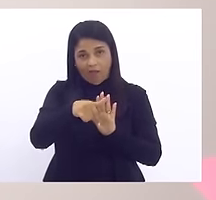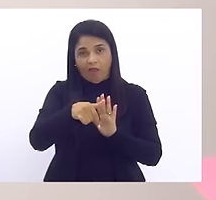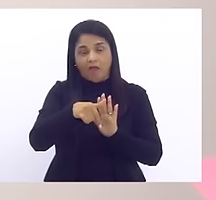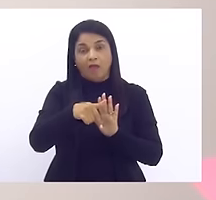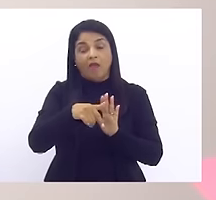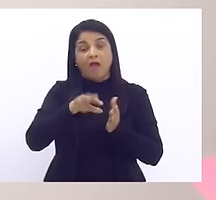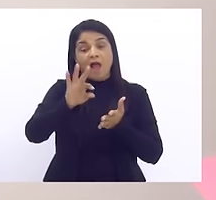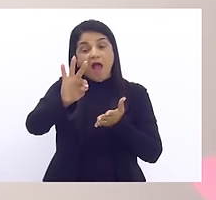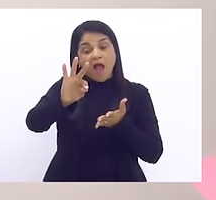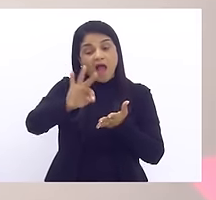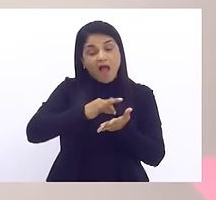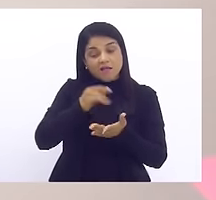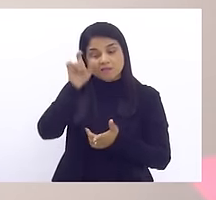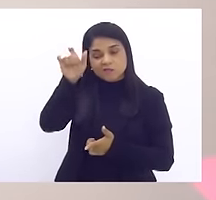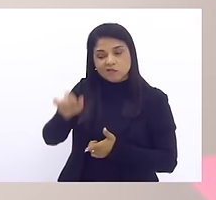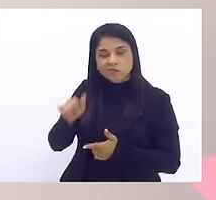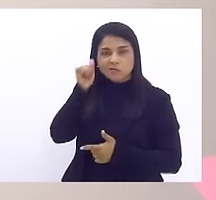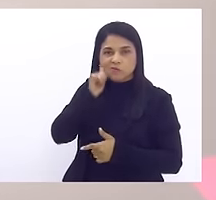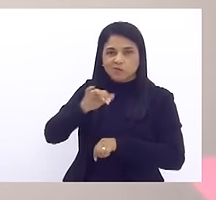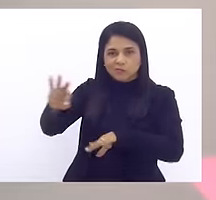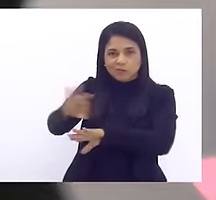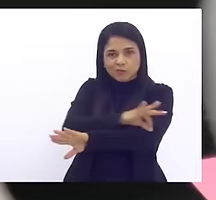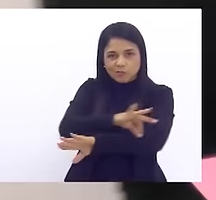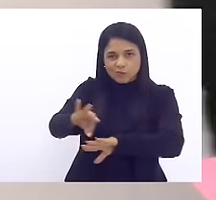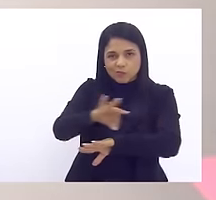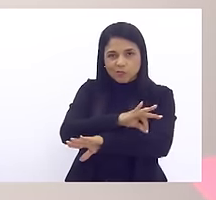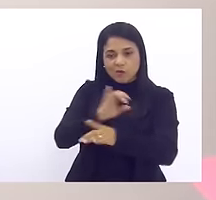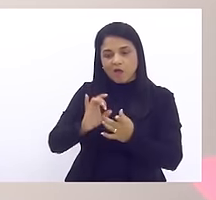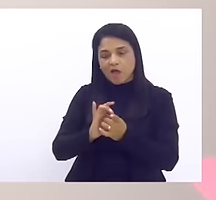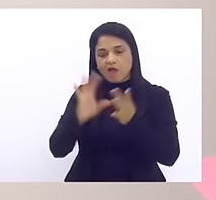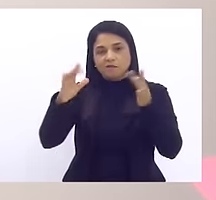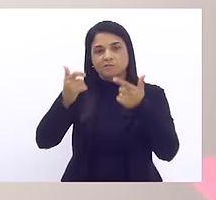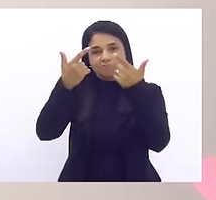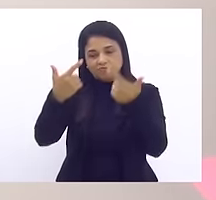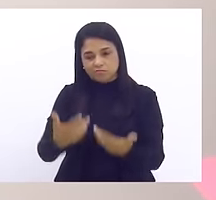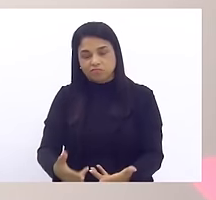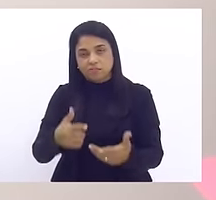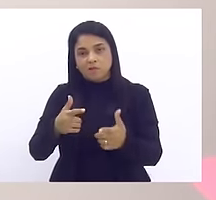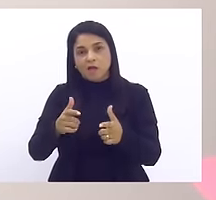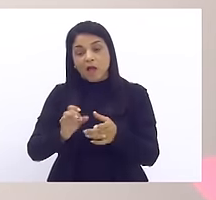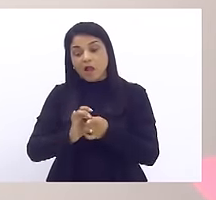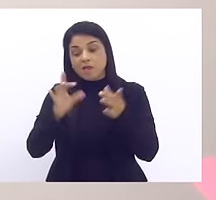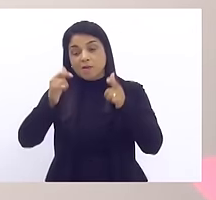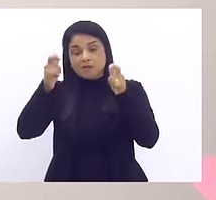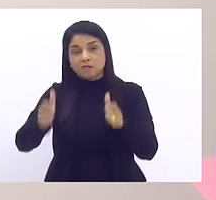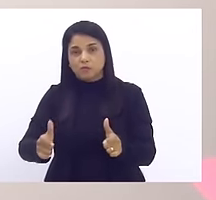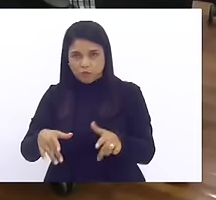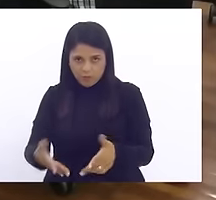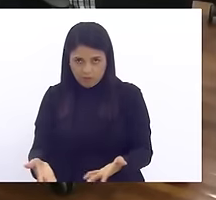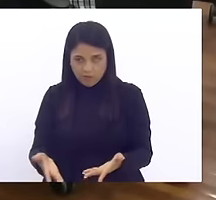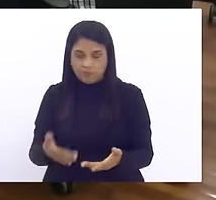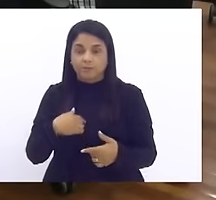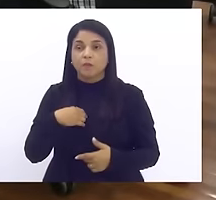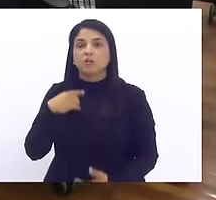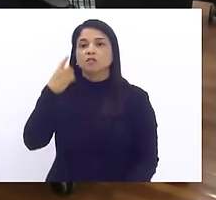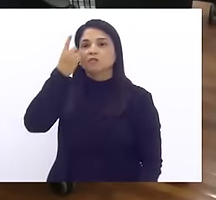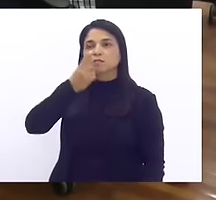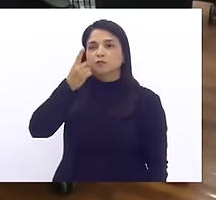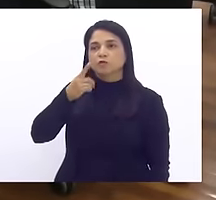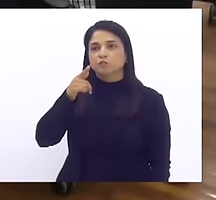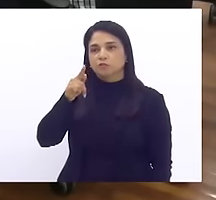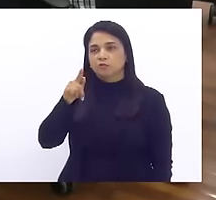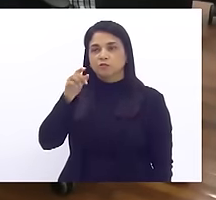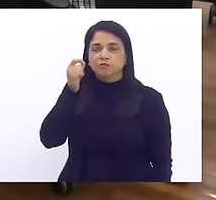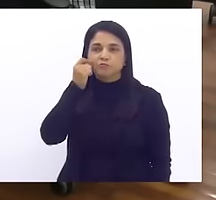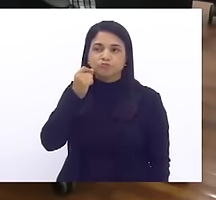assinou omitindo para facilitar a aprovação do local Deputado Giovani Ratinho são